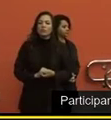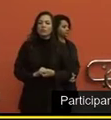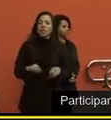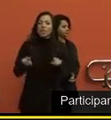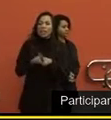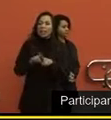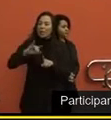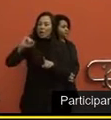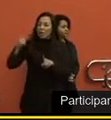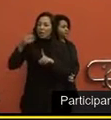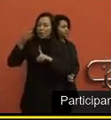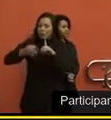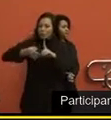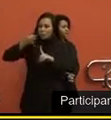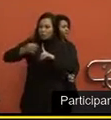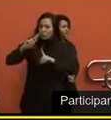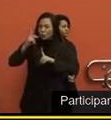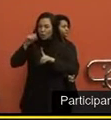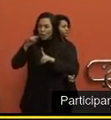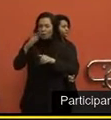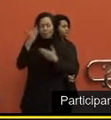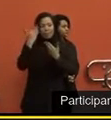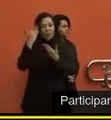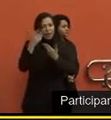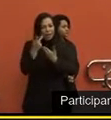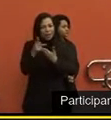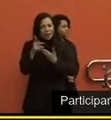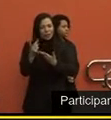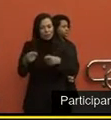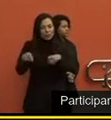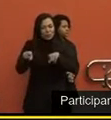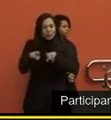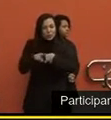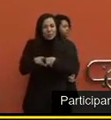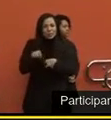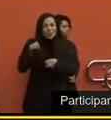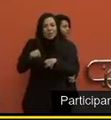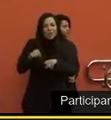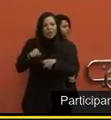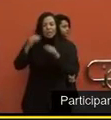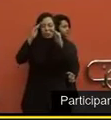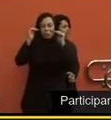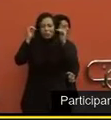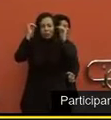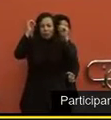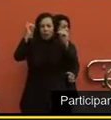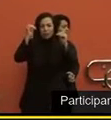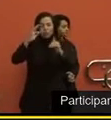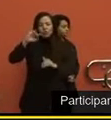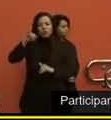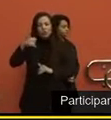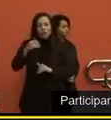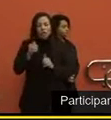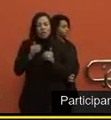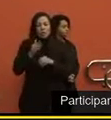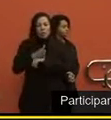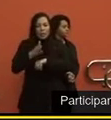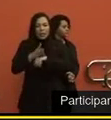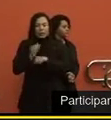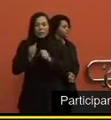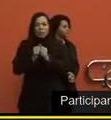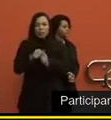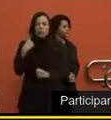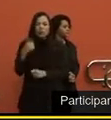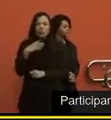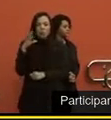Aproveito, o desembargador Henrique, para agradecer a contribuição do Tribunal de Justiça, que fez participar da nossa comissão do